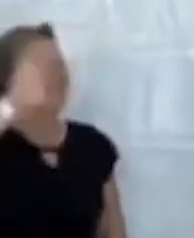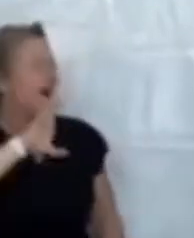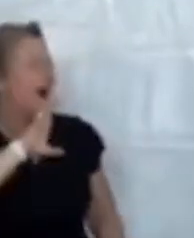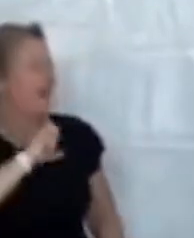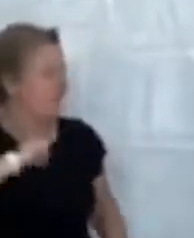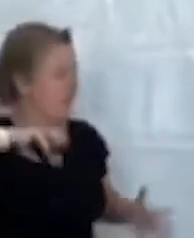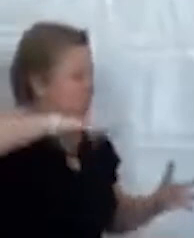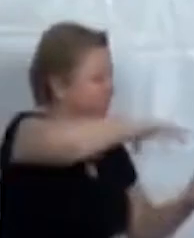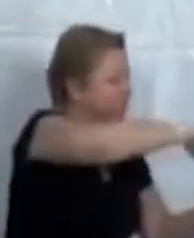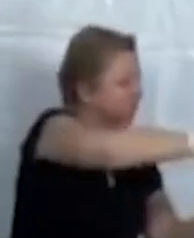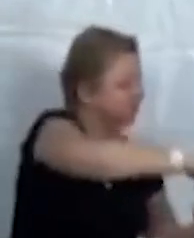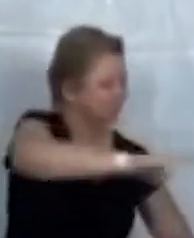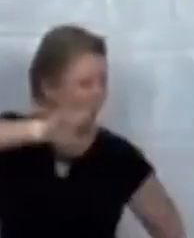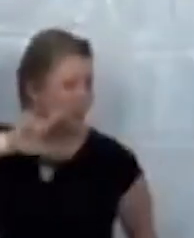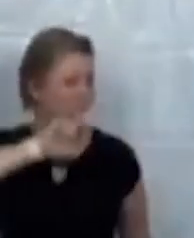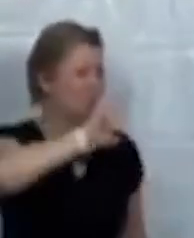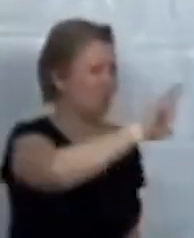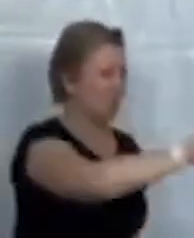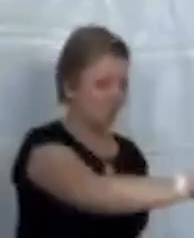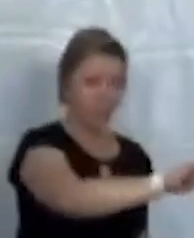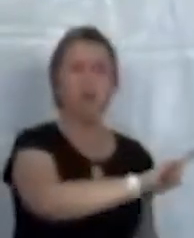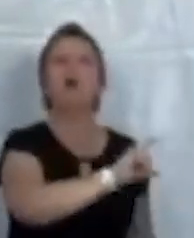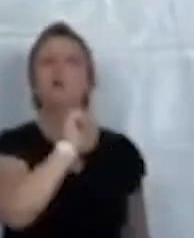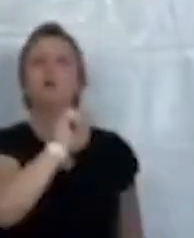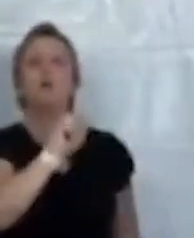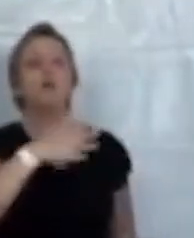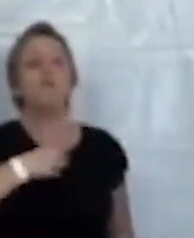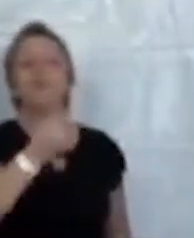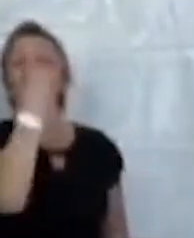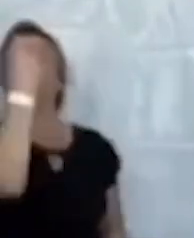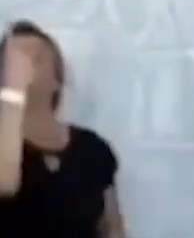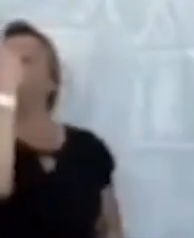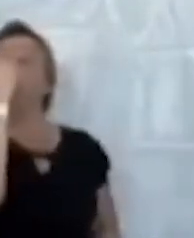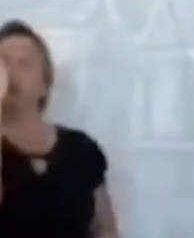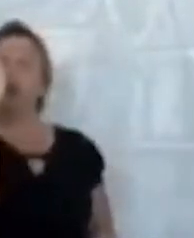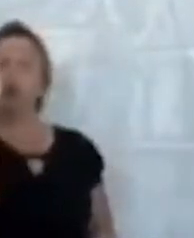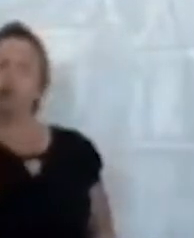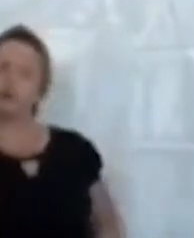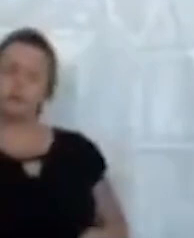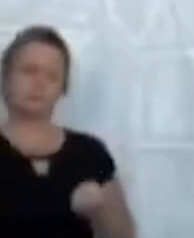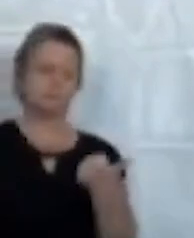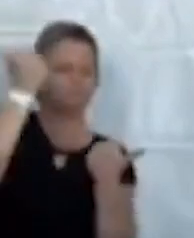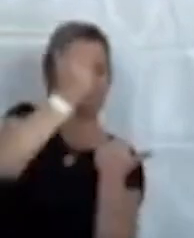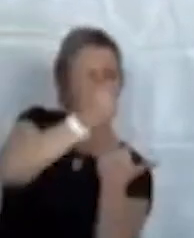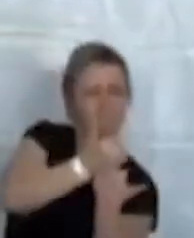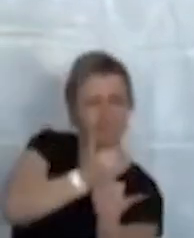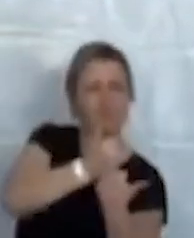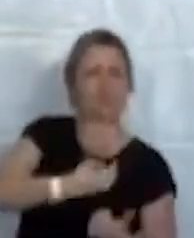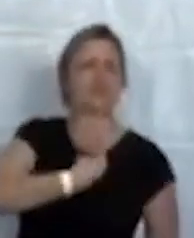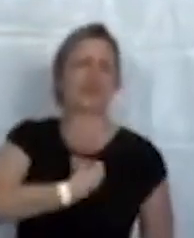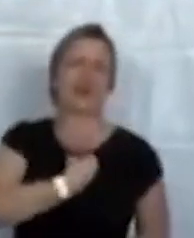maneira que deu seu Filho único para todo aquele que nele crê não